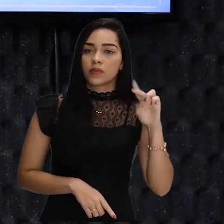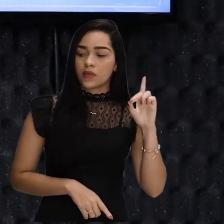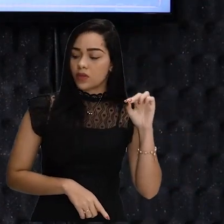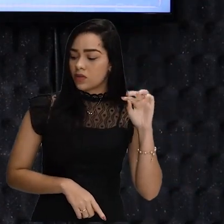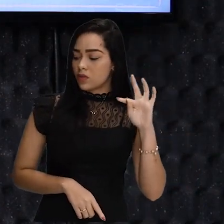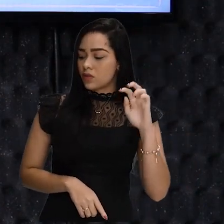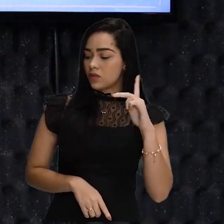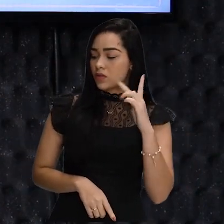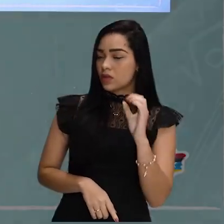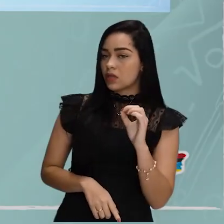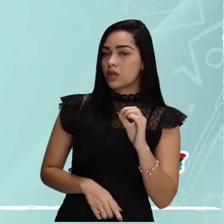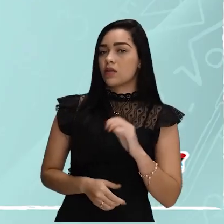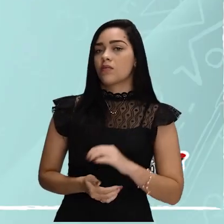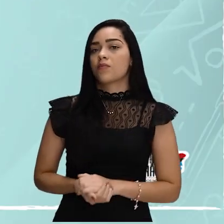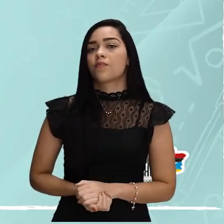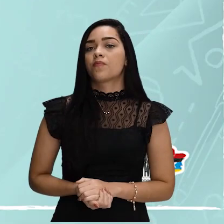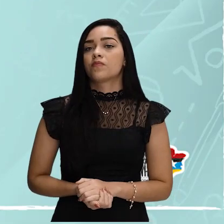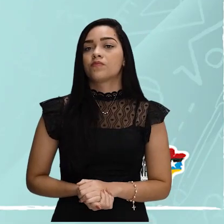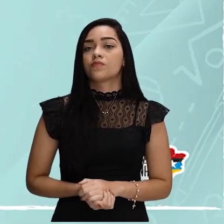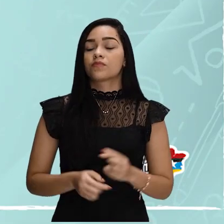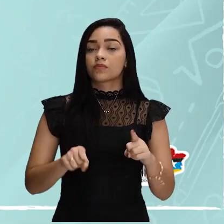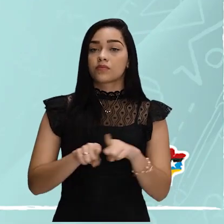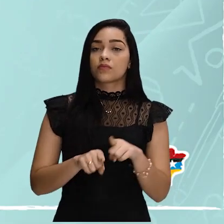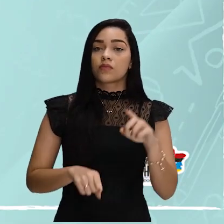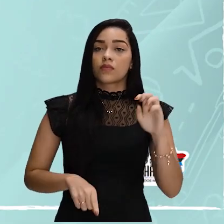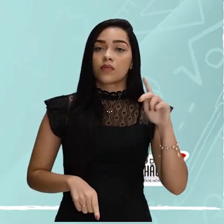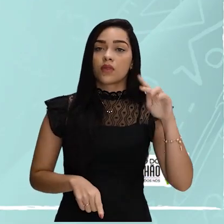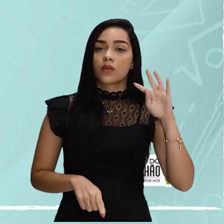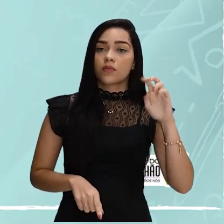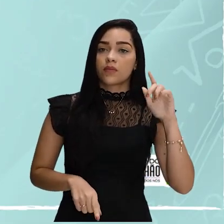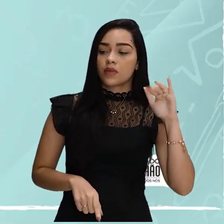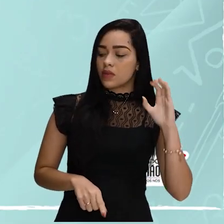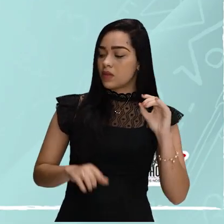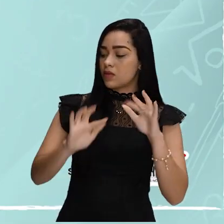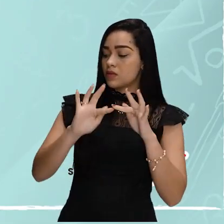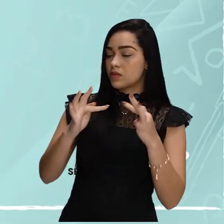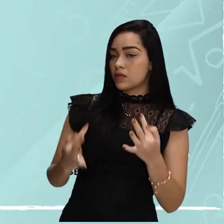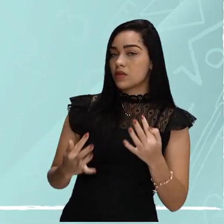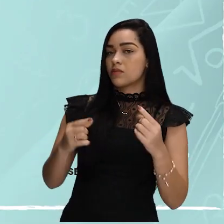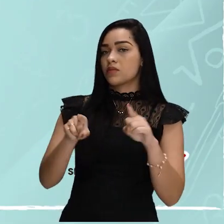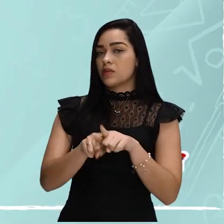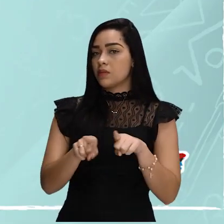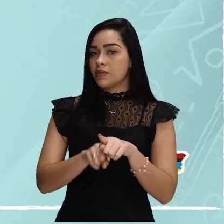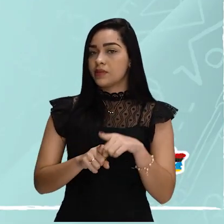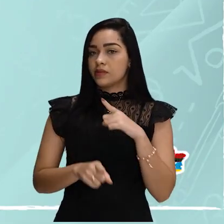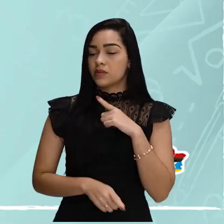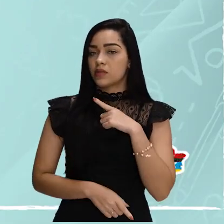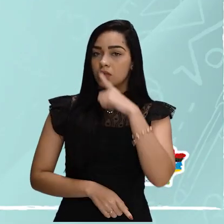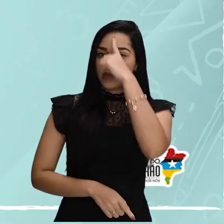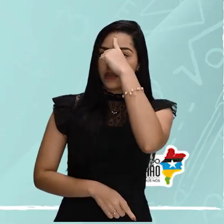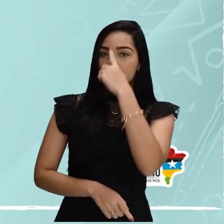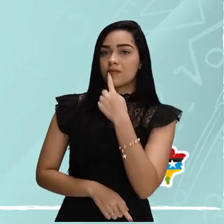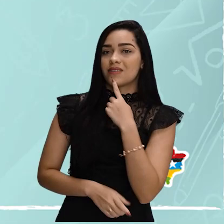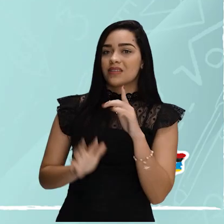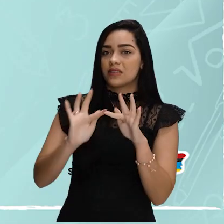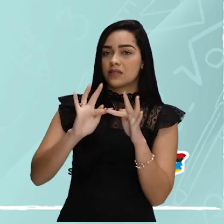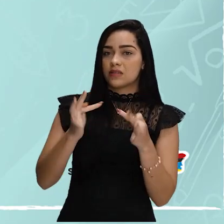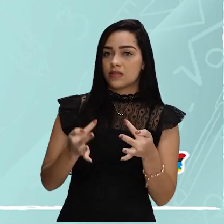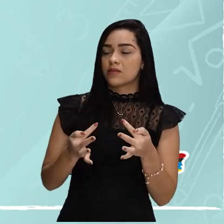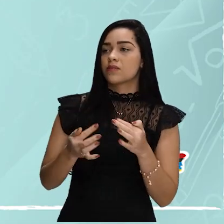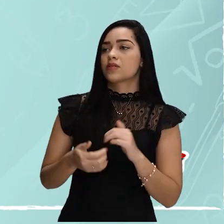endotélio, tá, pessoal? O epitélio simples pavimentoso, nós temos aqui uma imagem de um epitélio